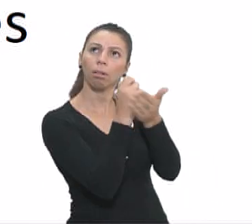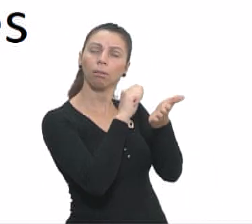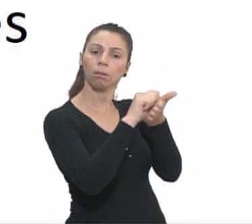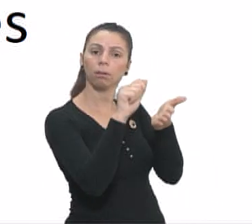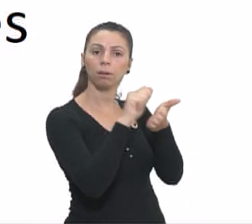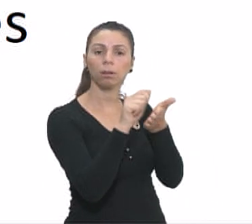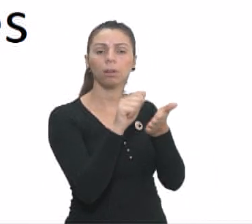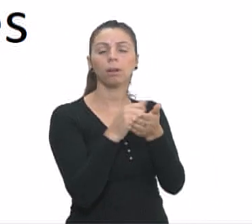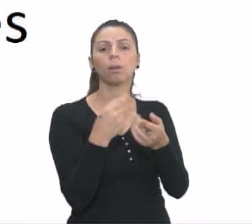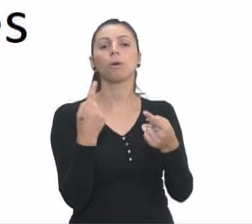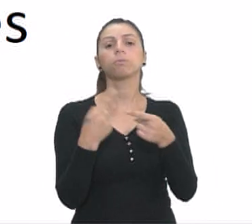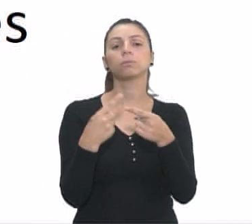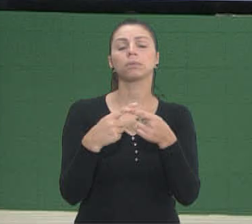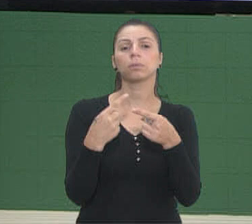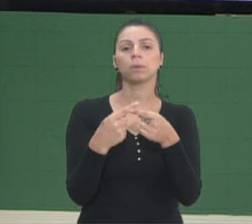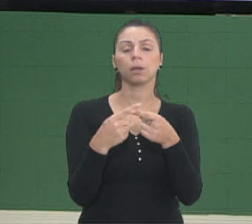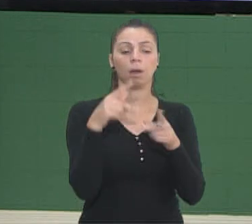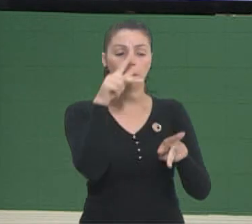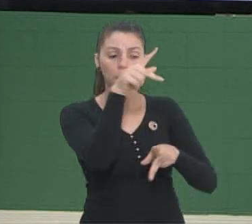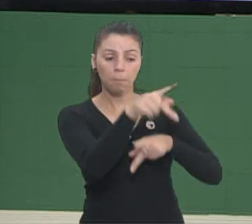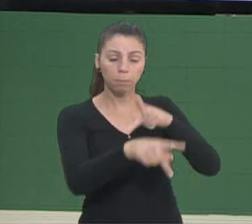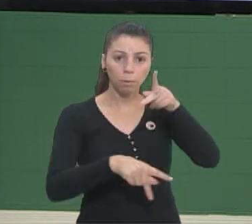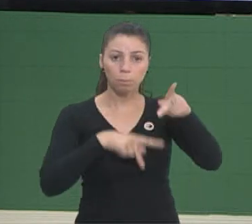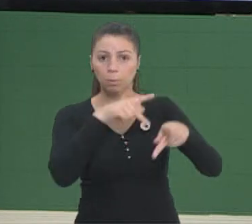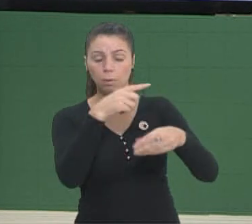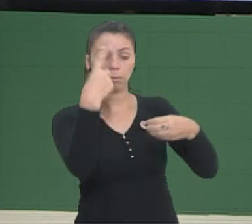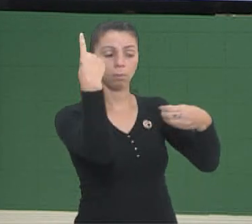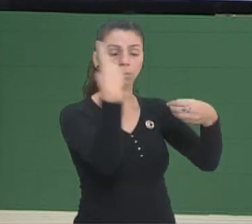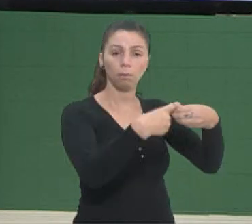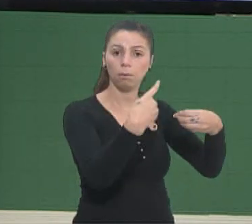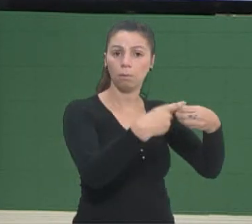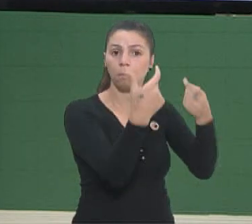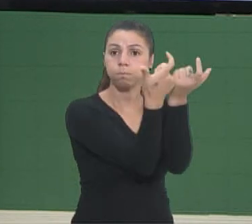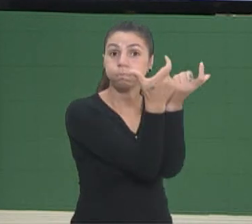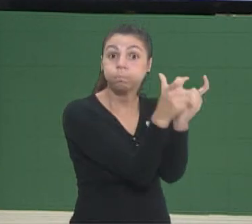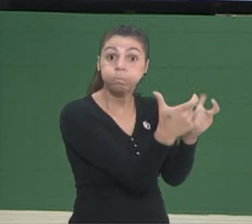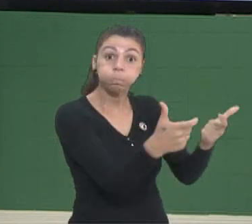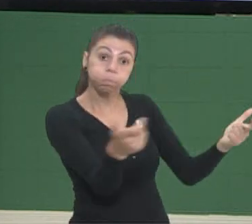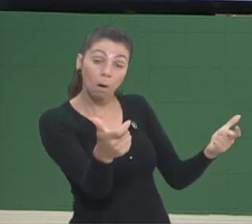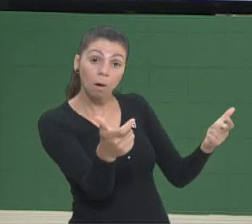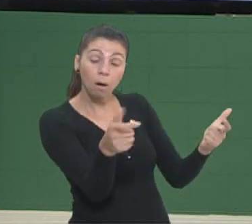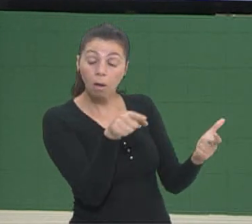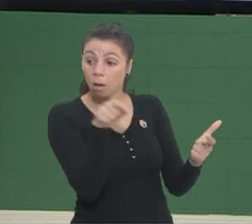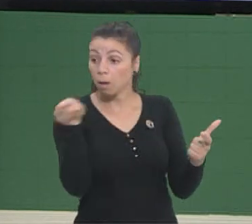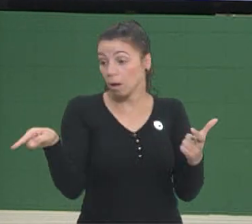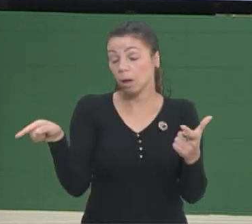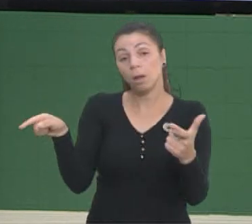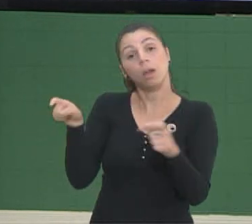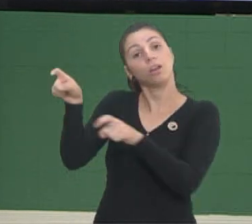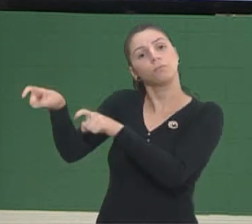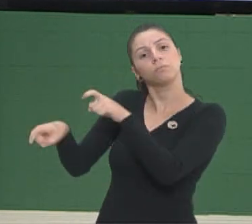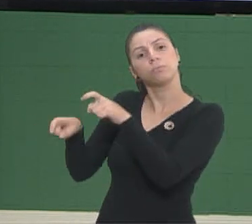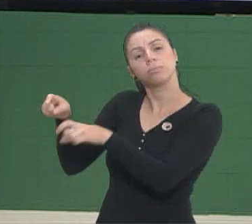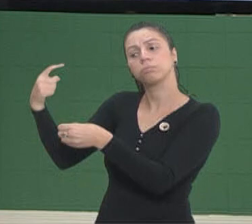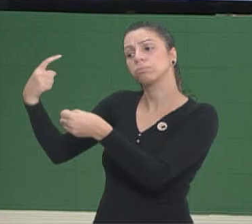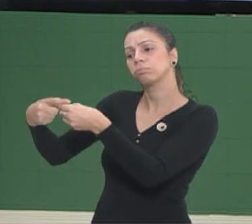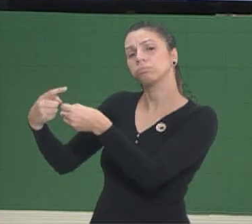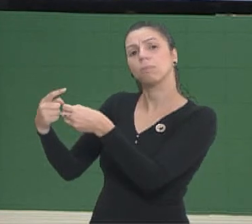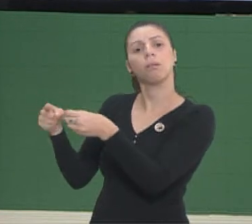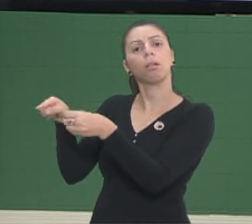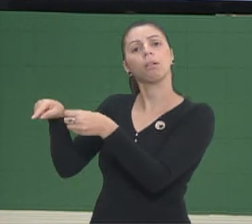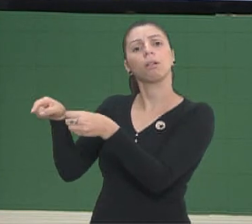população urbana ser maior em relação à rural no Paraná. Por que está mais concentrado, então, os